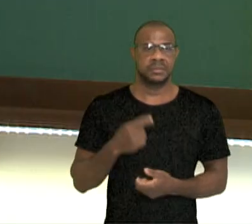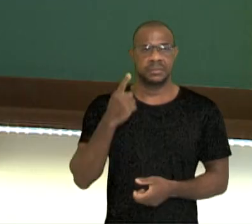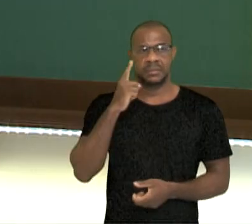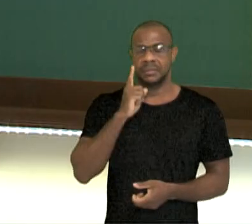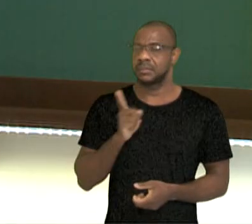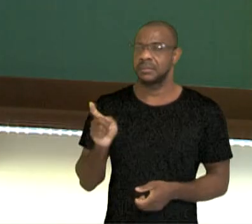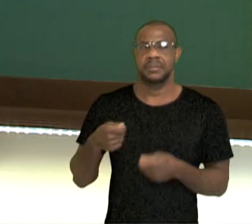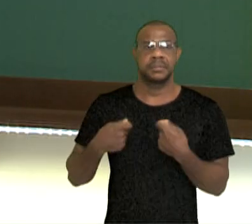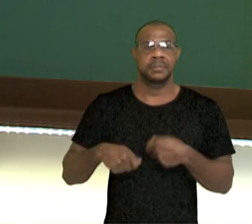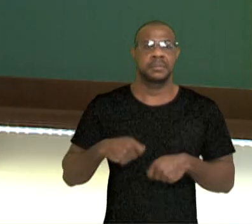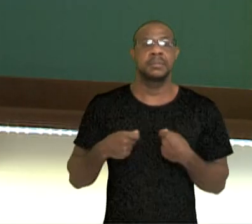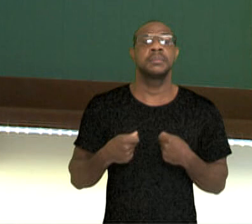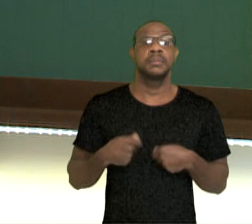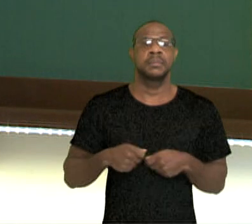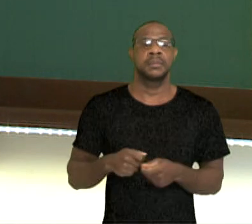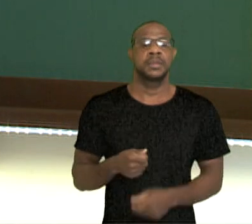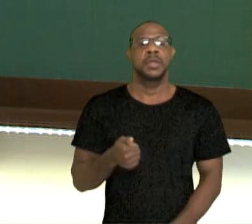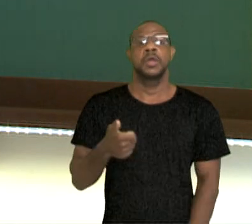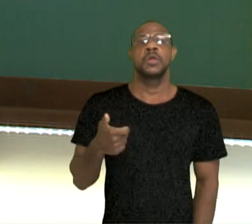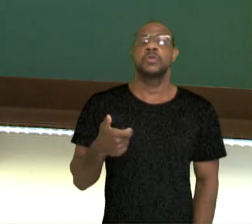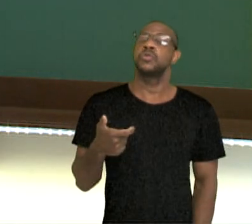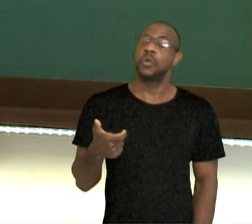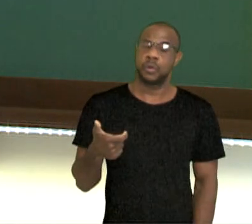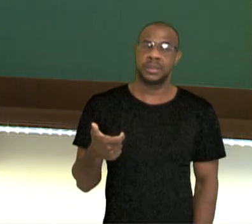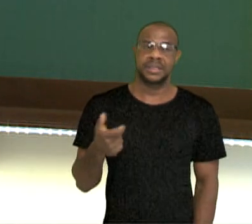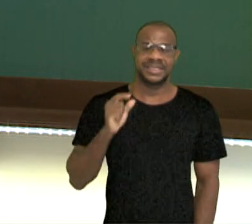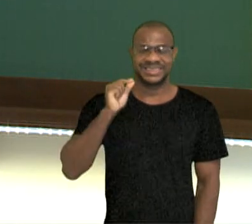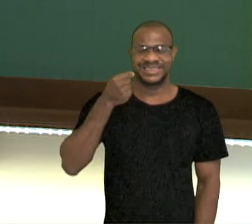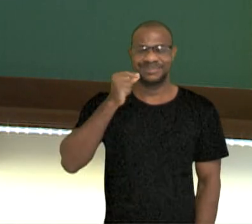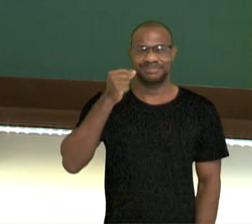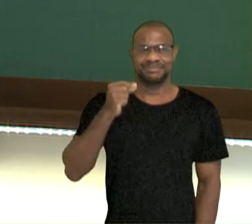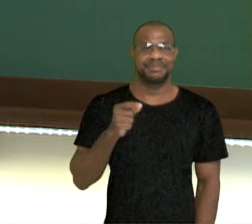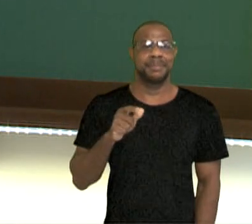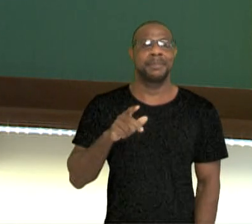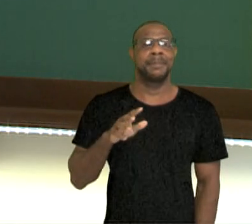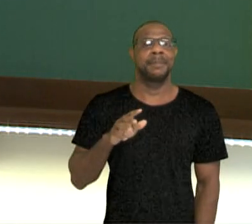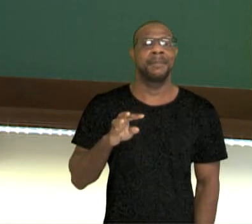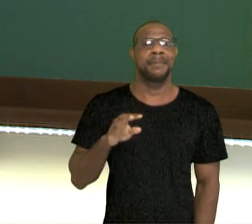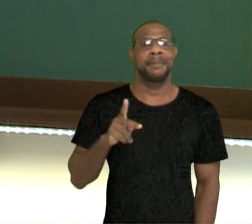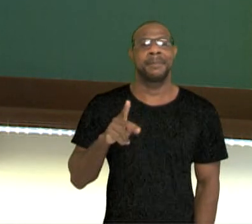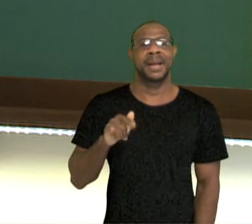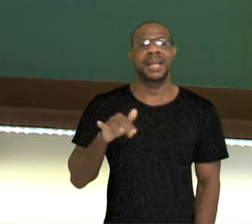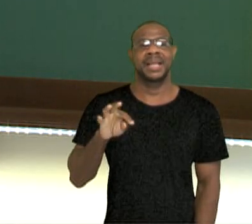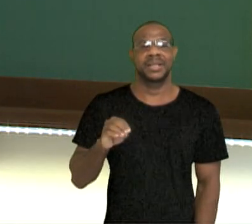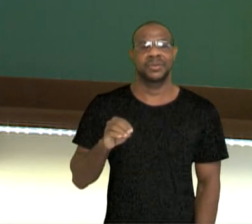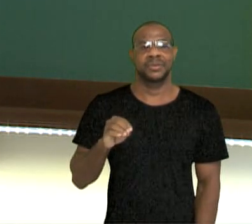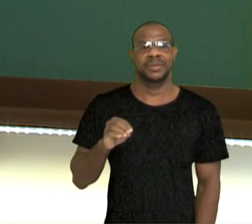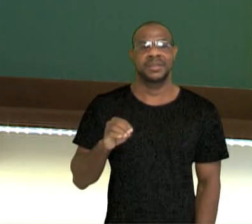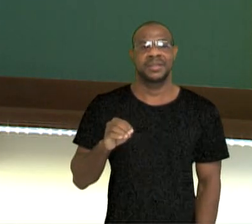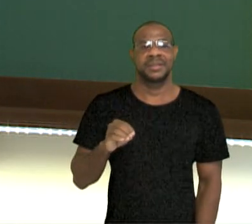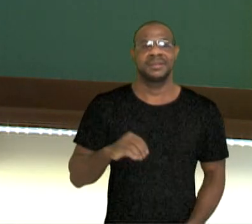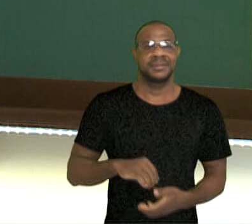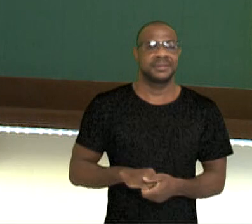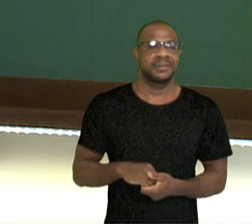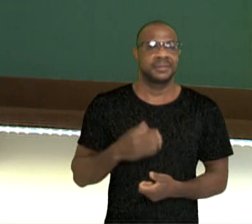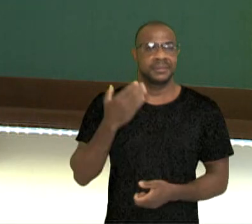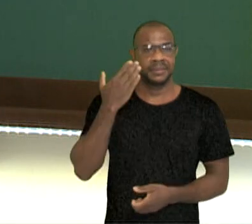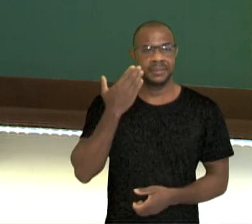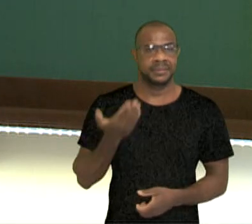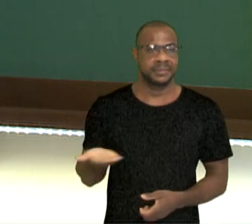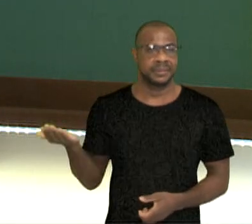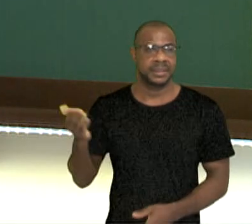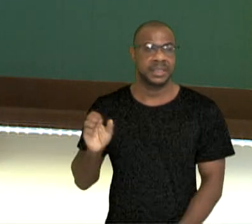São necessários 12 palitos e 8 bolinhas. Veja aqui o desenho, tá? Então, eu usei 4 aqui